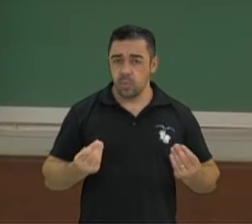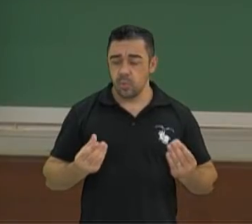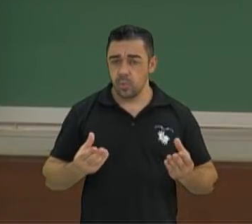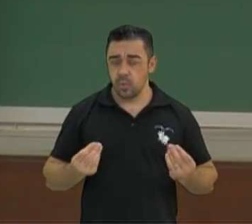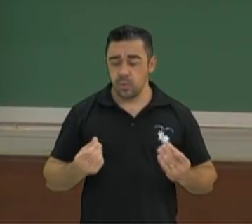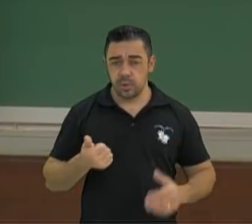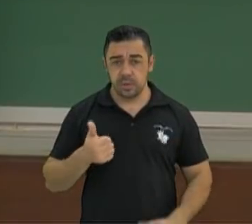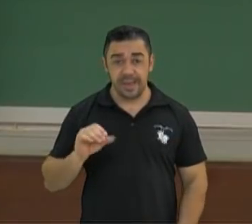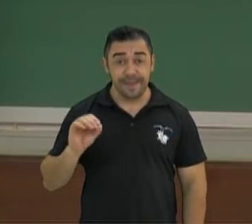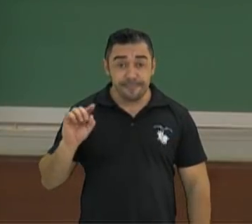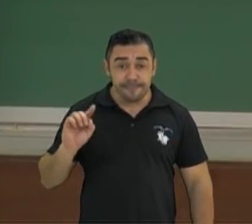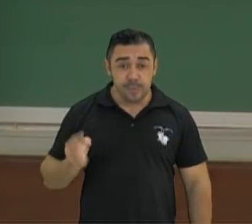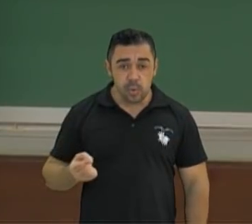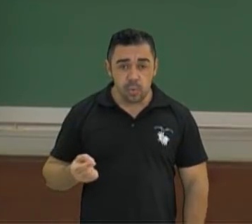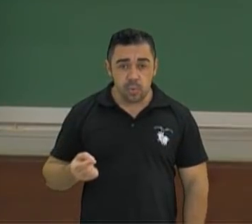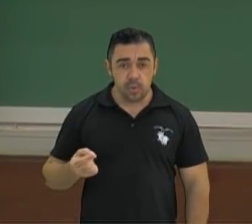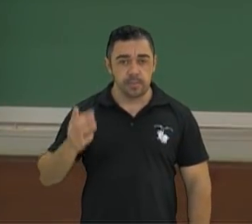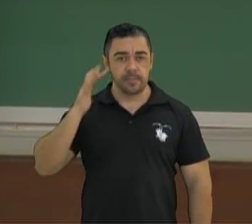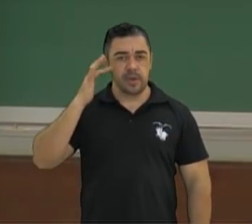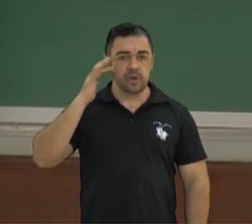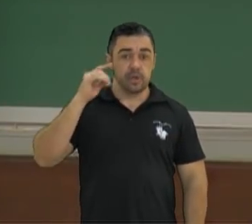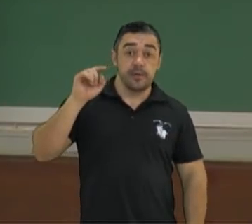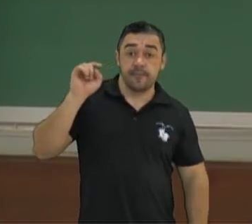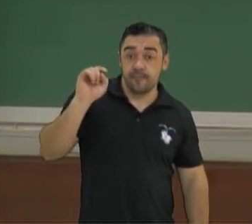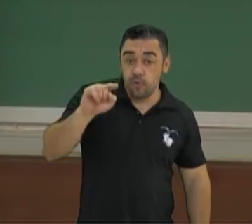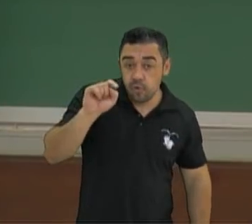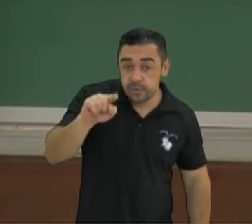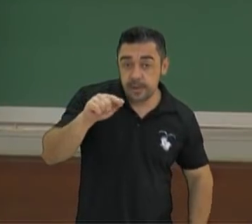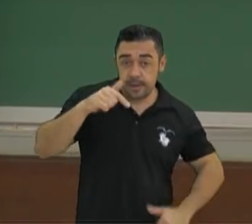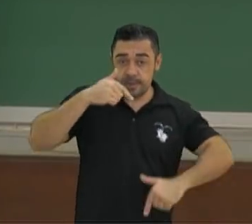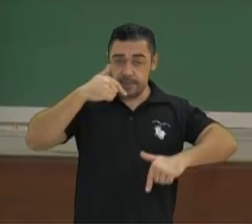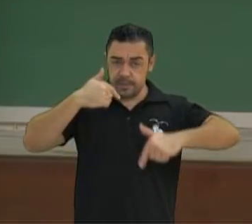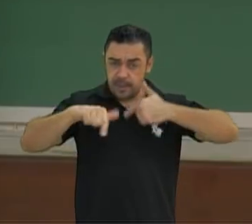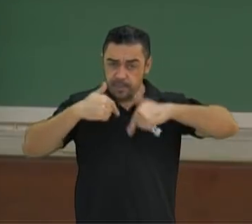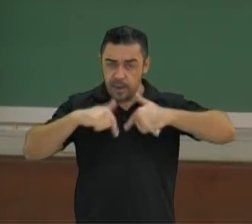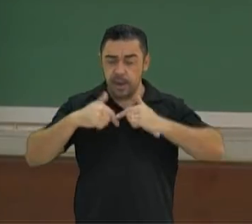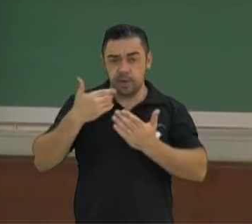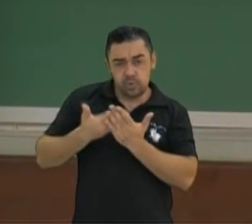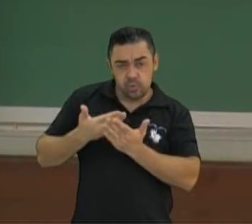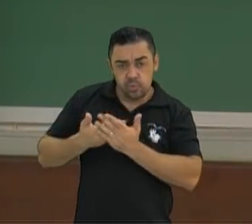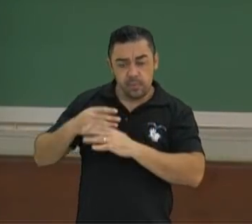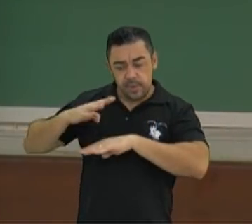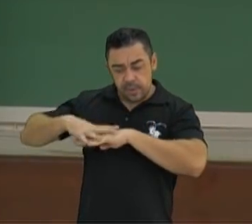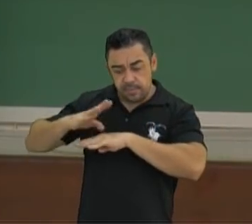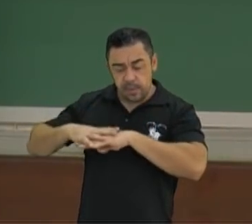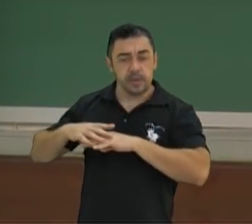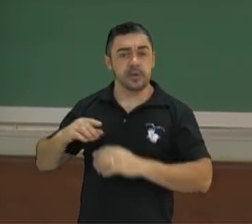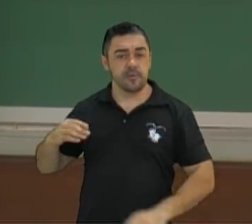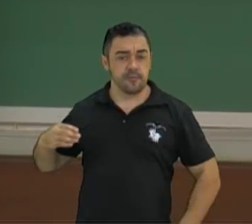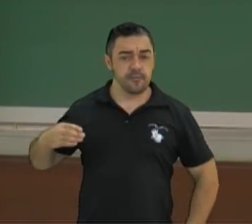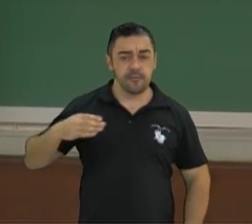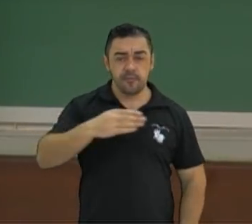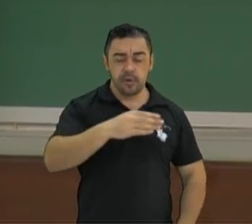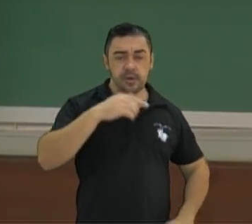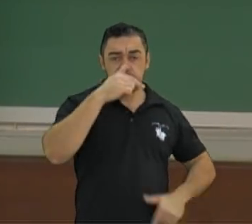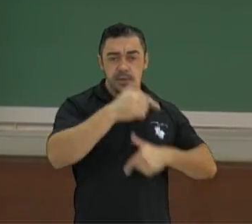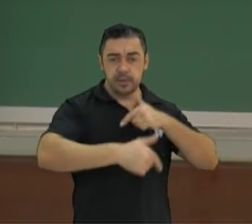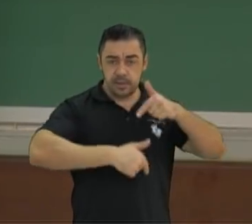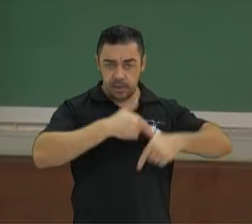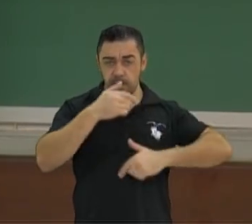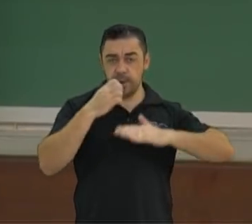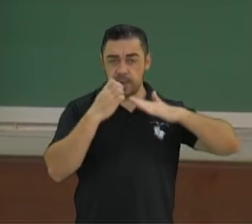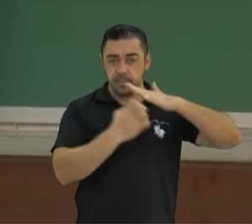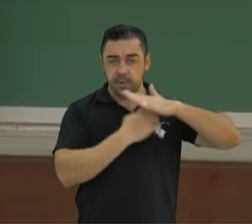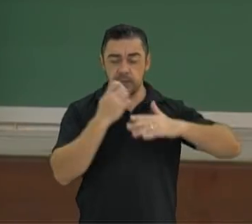gente? E vamos supor que você fez matemática, você estudou e você foi contratado para fazer